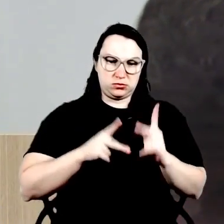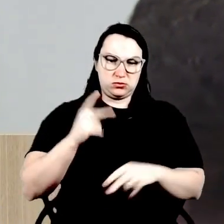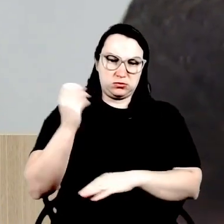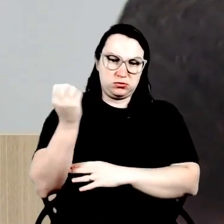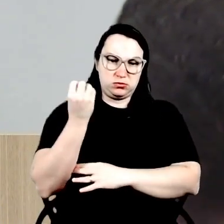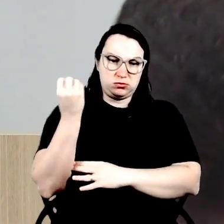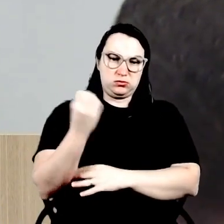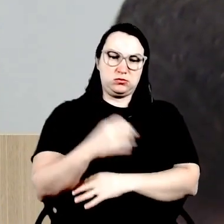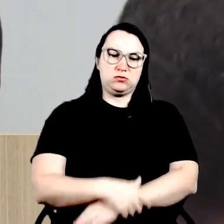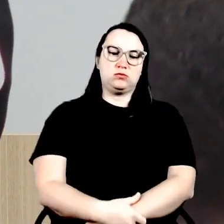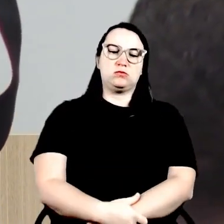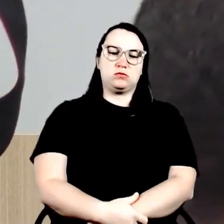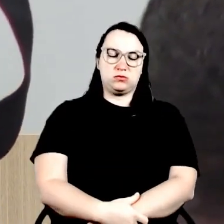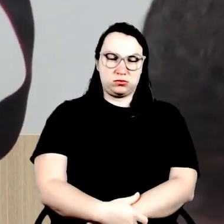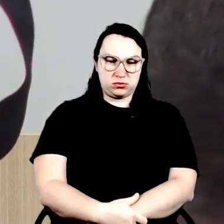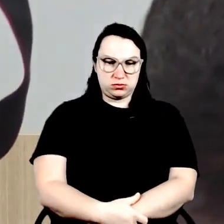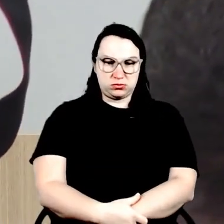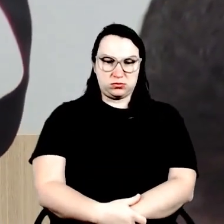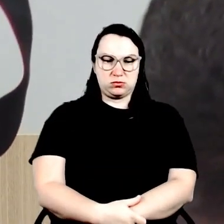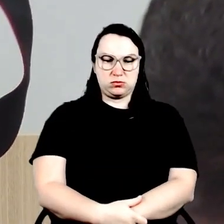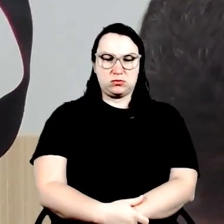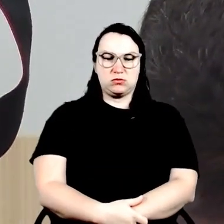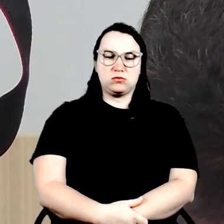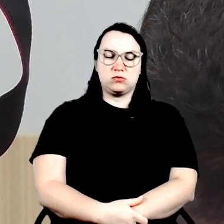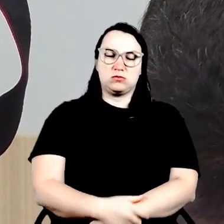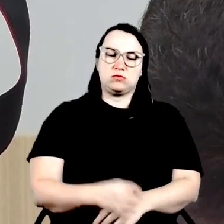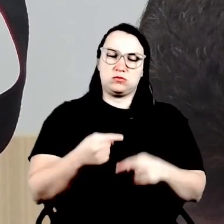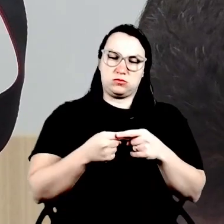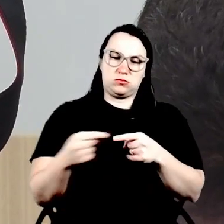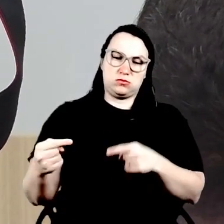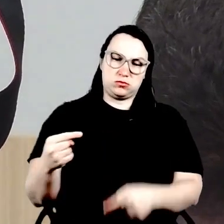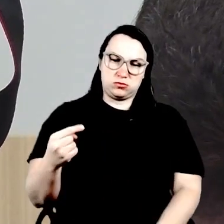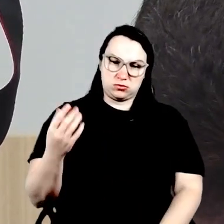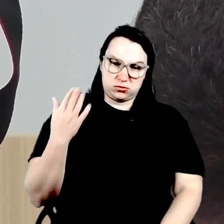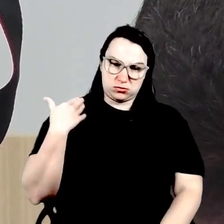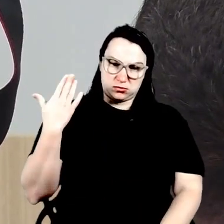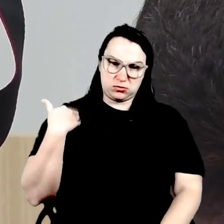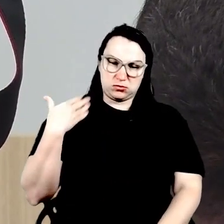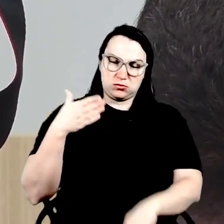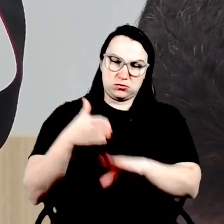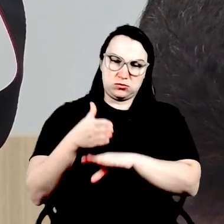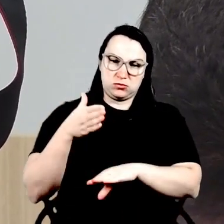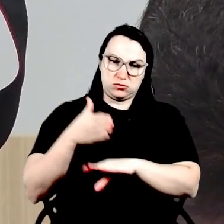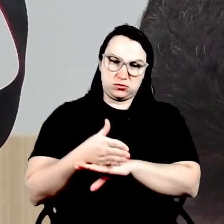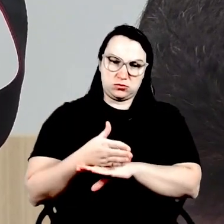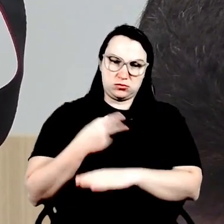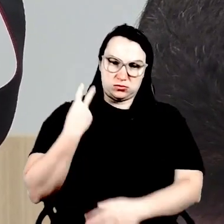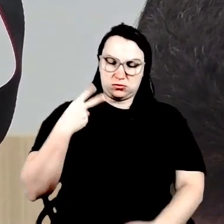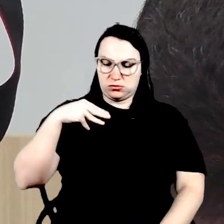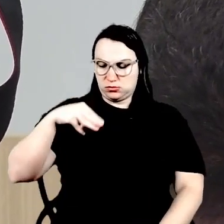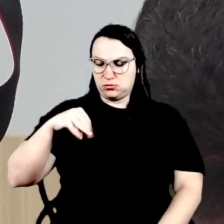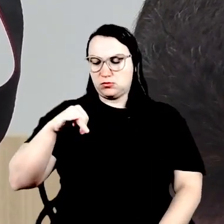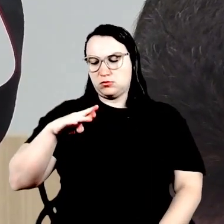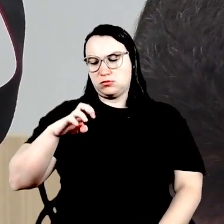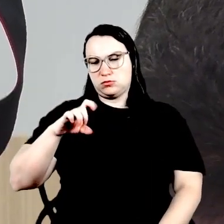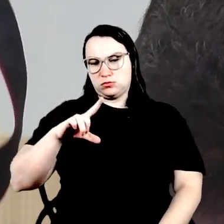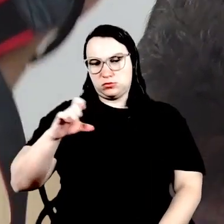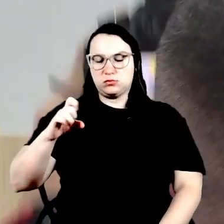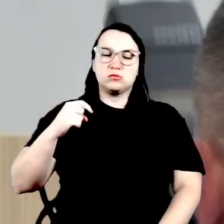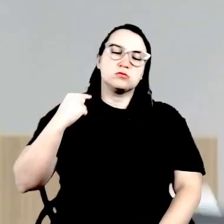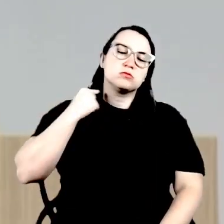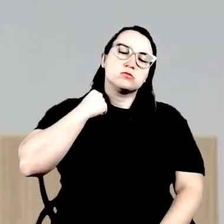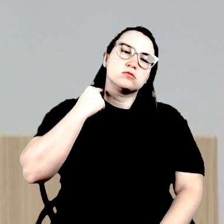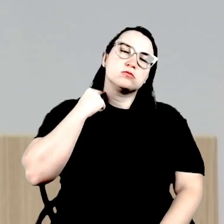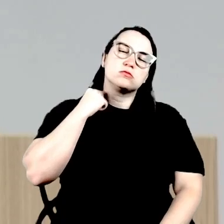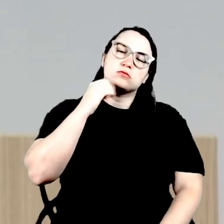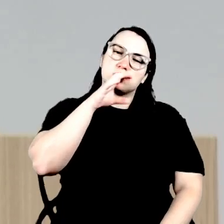Sul. A semana passada, eu participei, como disse até a vereadora Mirelle, falando do Maio Laranja, eu participei